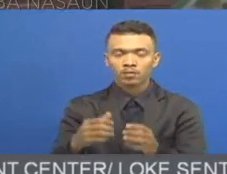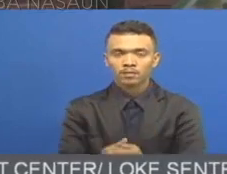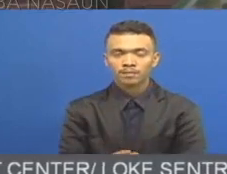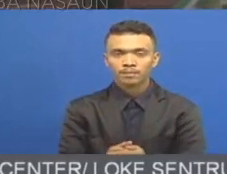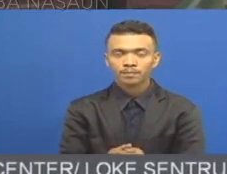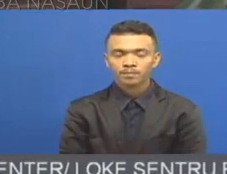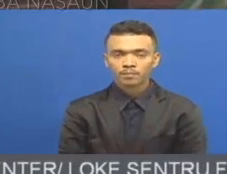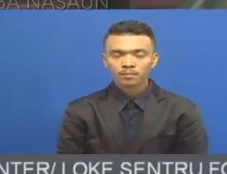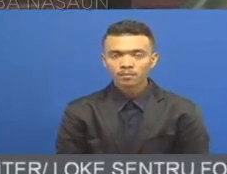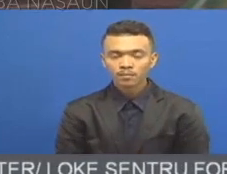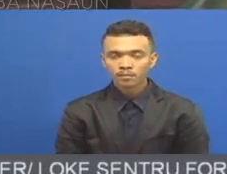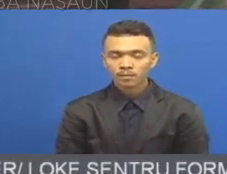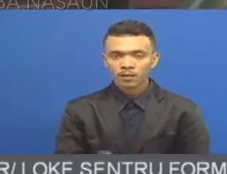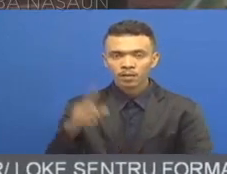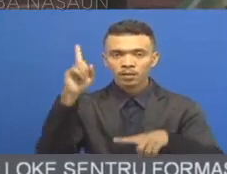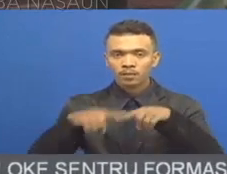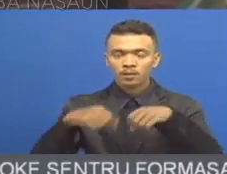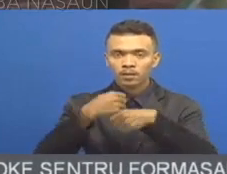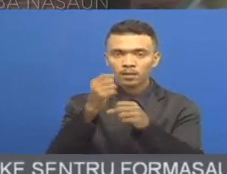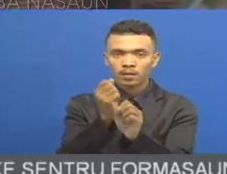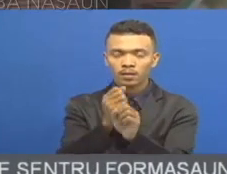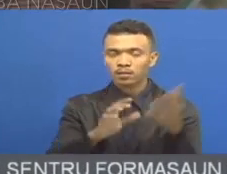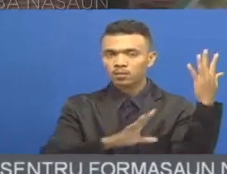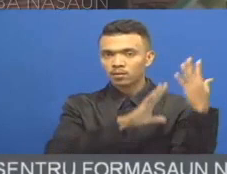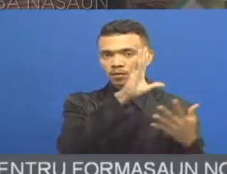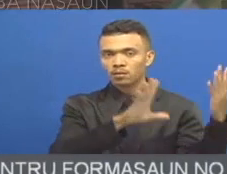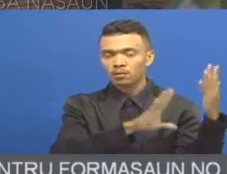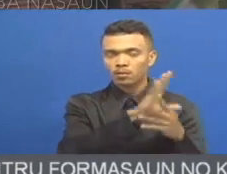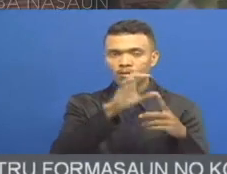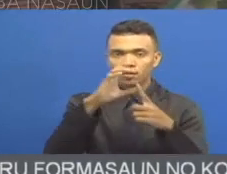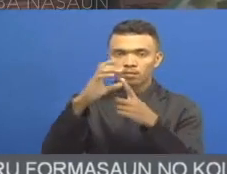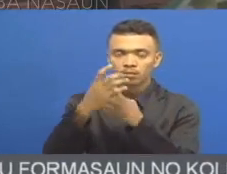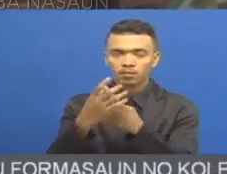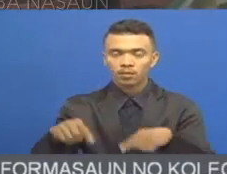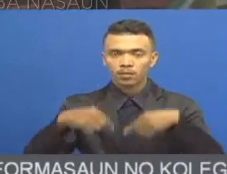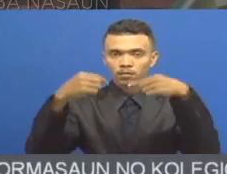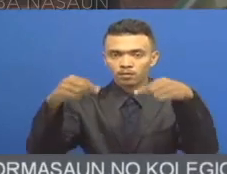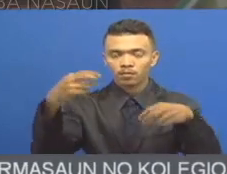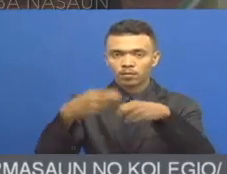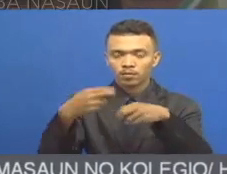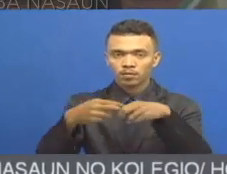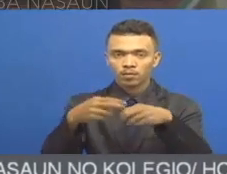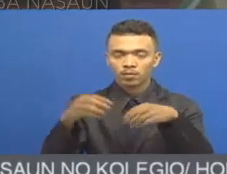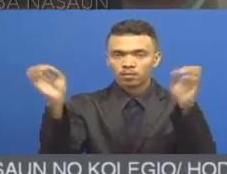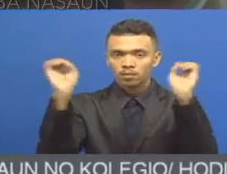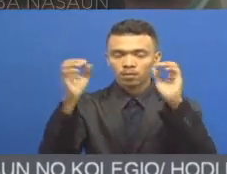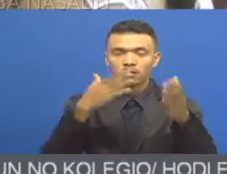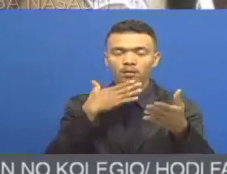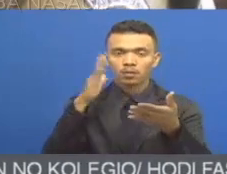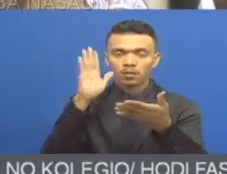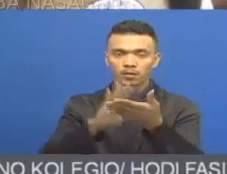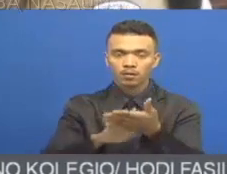ve cidadão sira, para la bele halo bebe cerimônia sira ho escala bot ne ve preso iso ne bot el teves, no la hea benefício